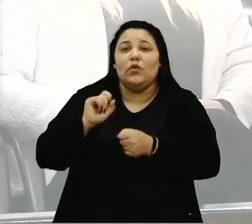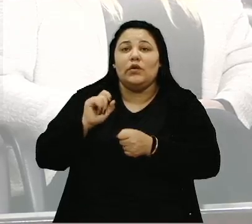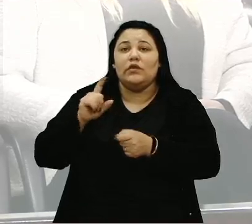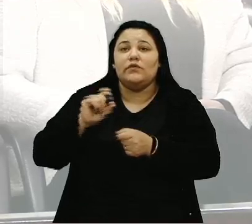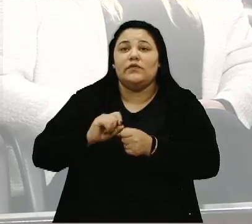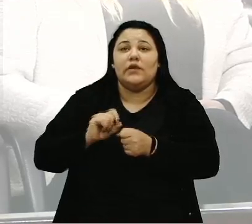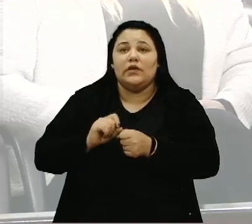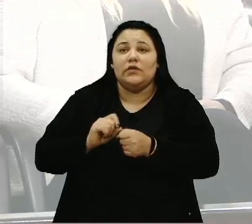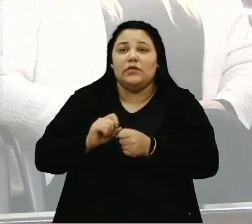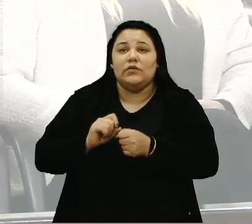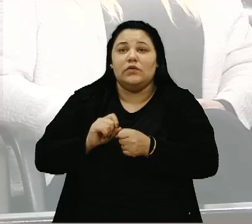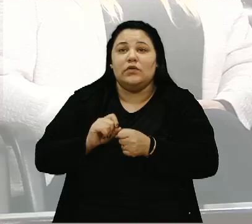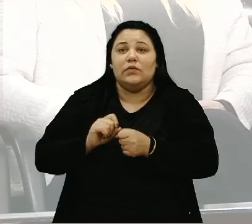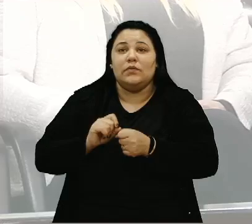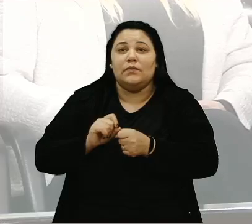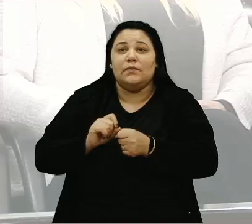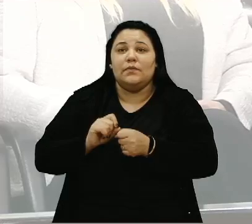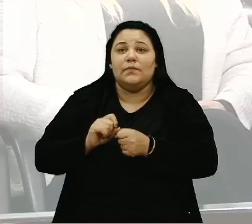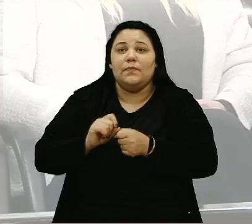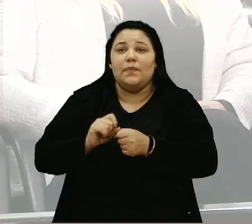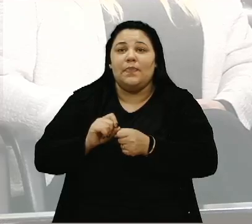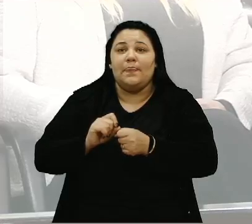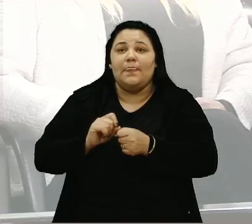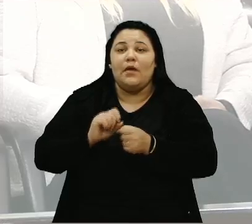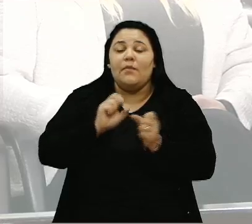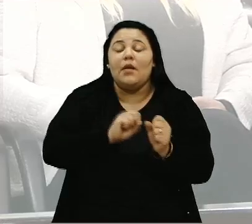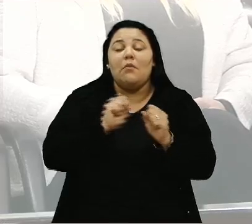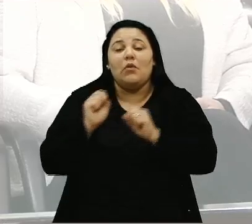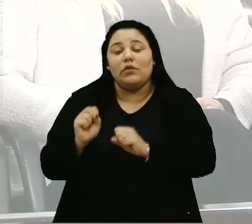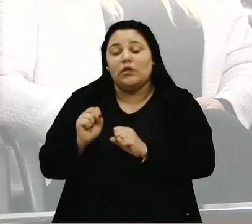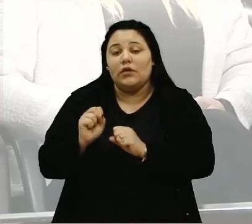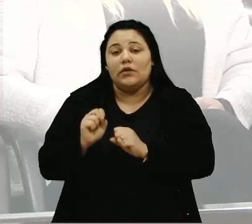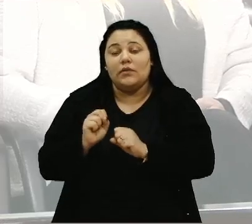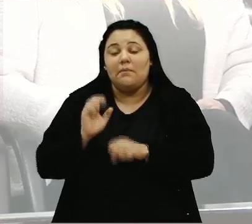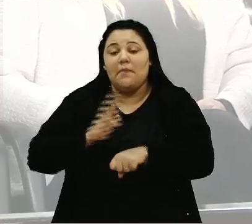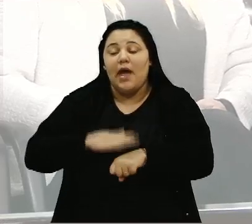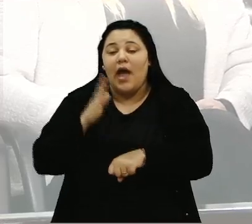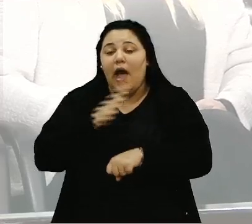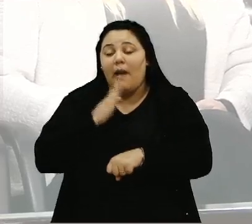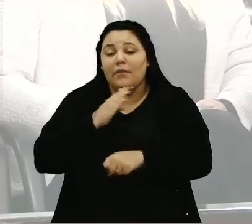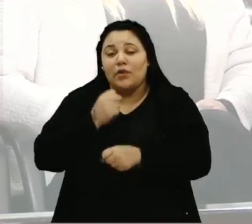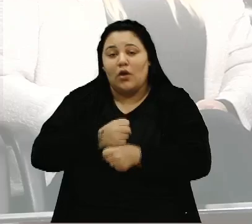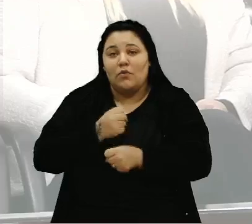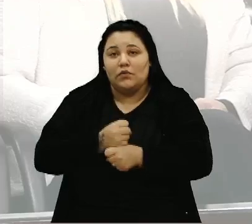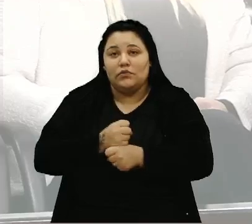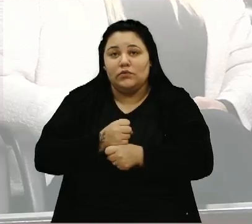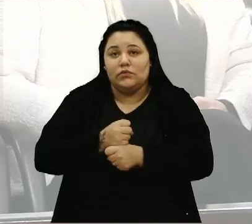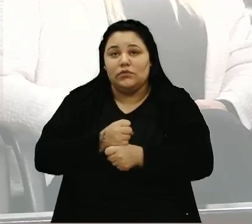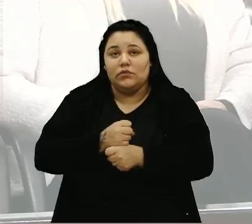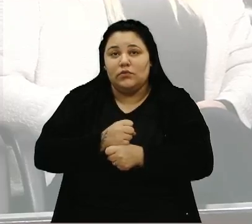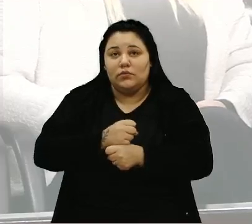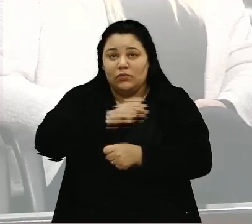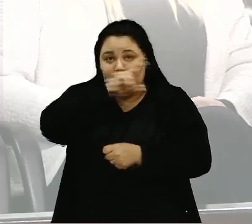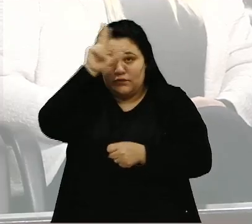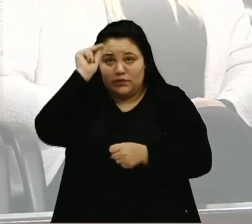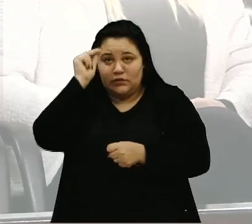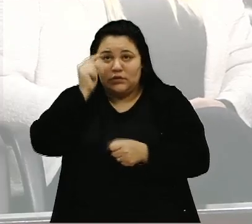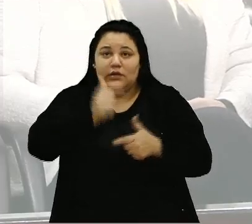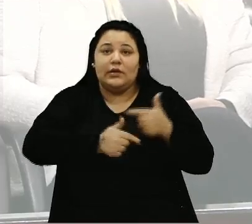que está sendo feito para poder agilizar aquela obra. O prefeito está trabalhando